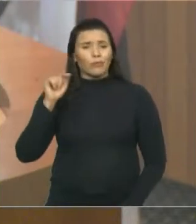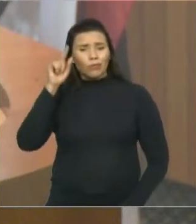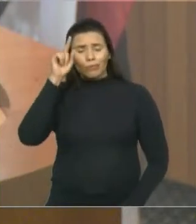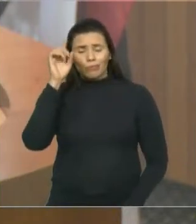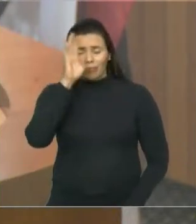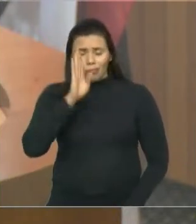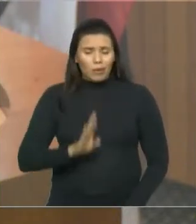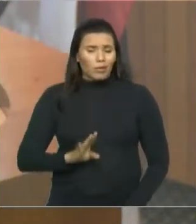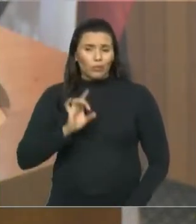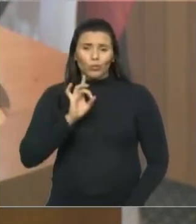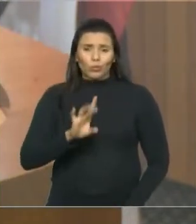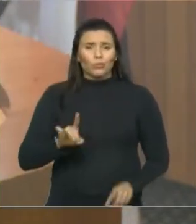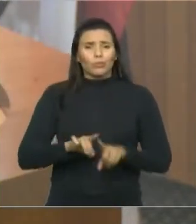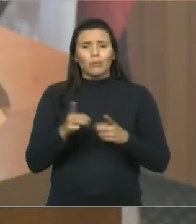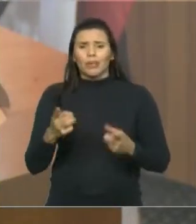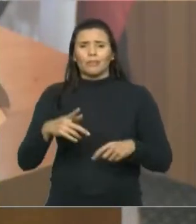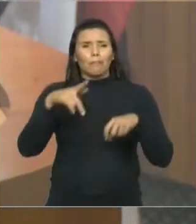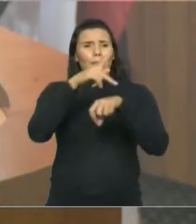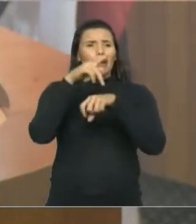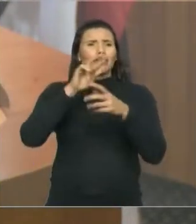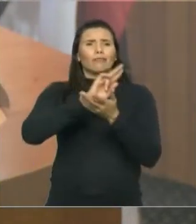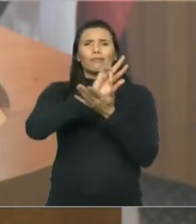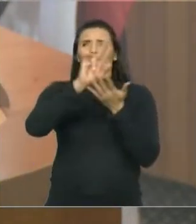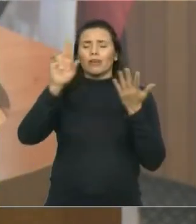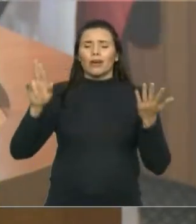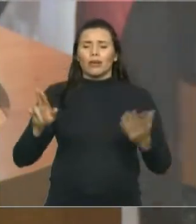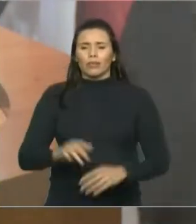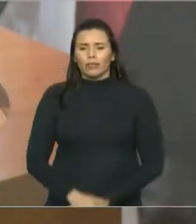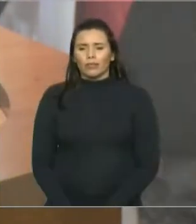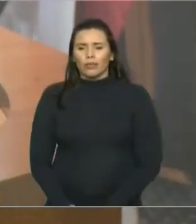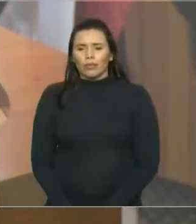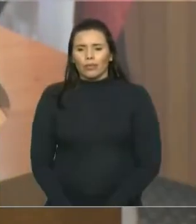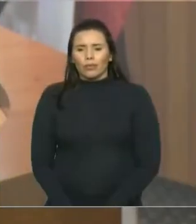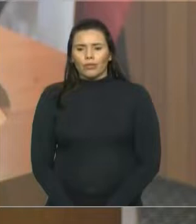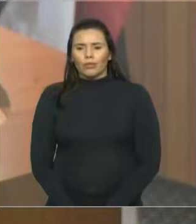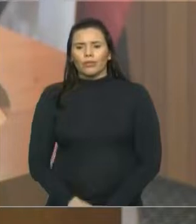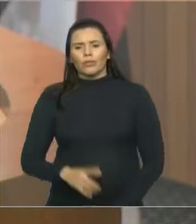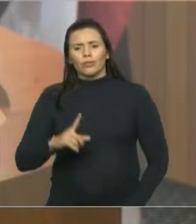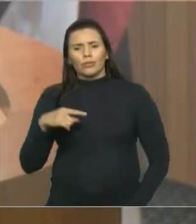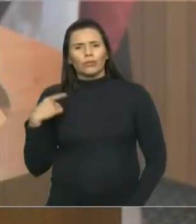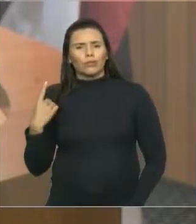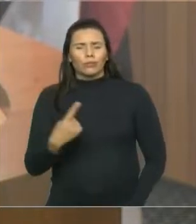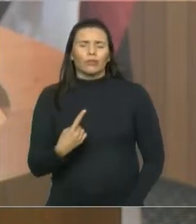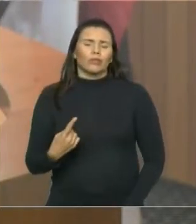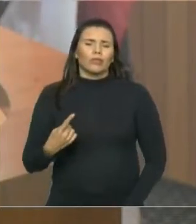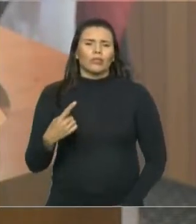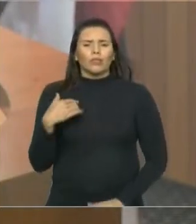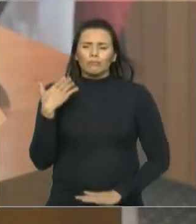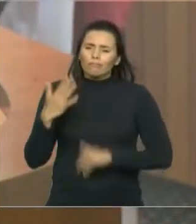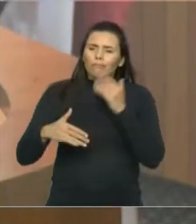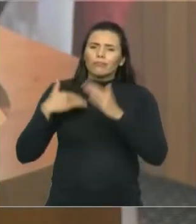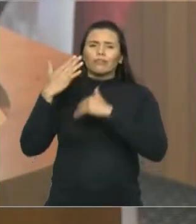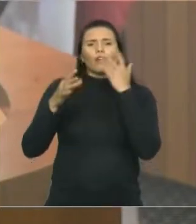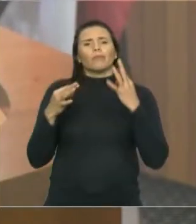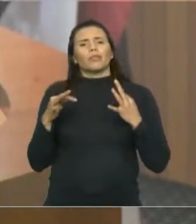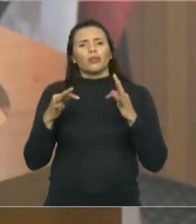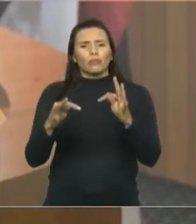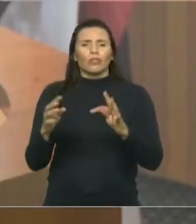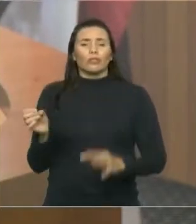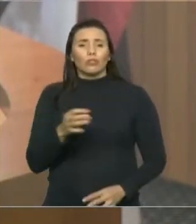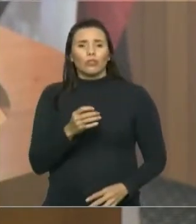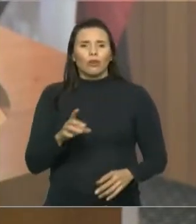único lugar onde a gente avança em tecnologias, mas em vez de baratear o custo do tratamento, ele acaba ficando mais